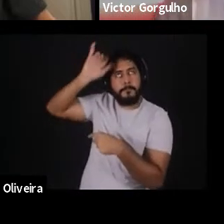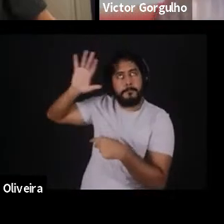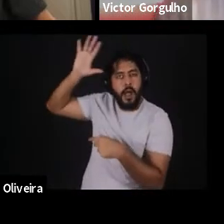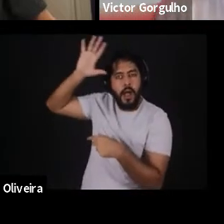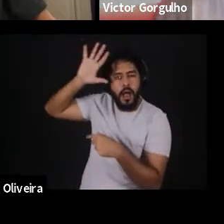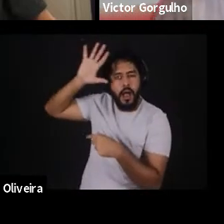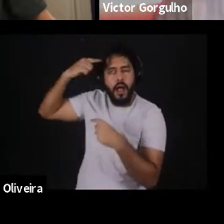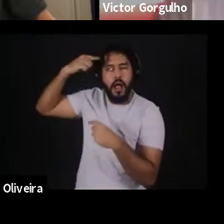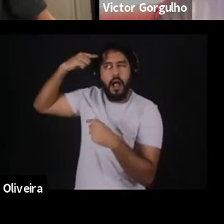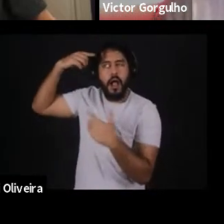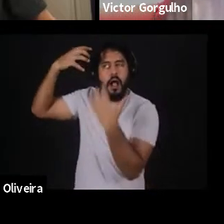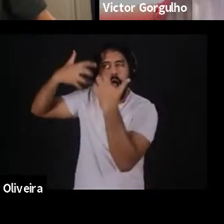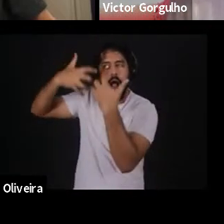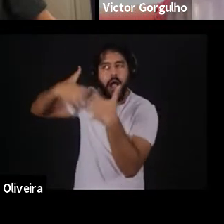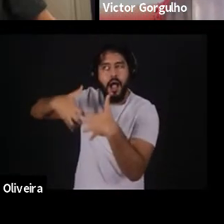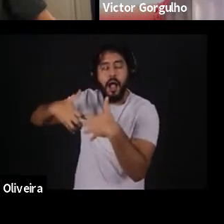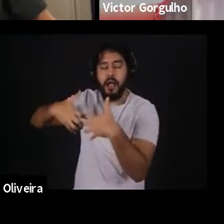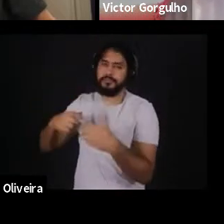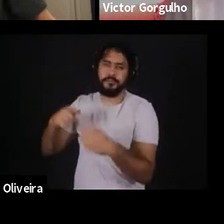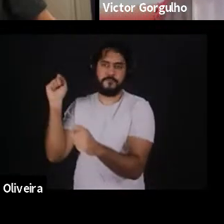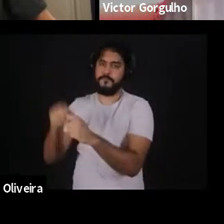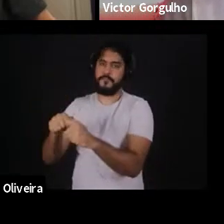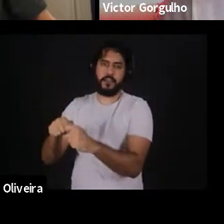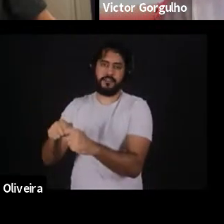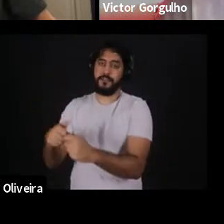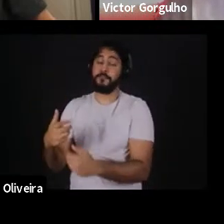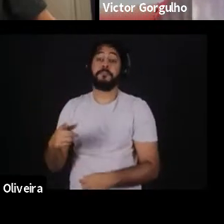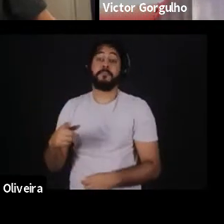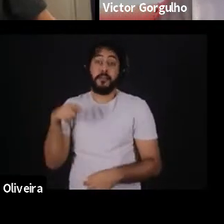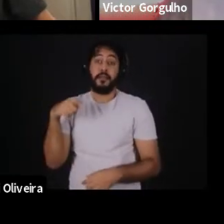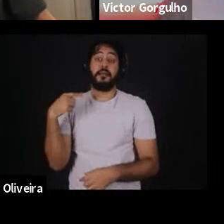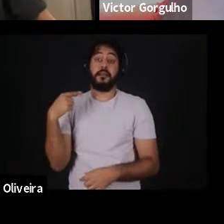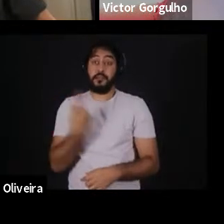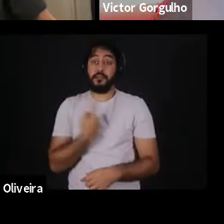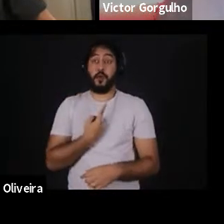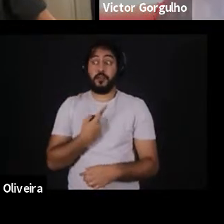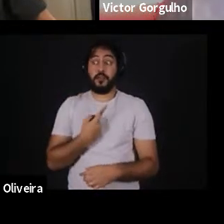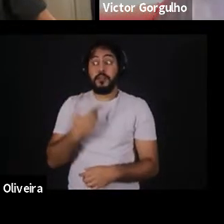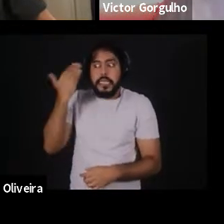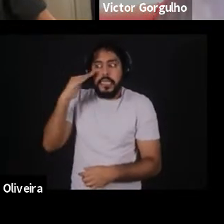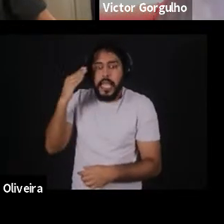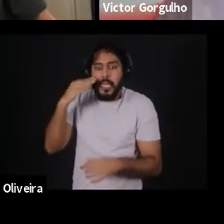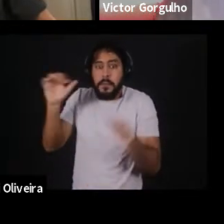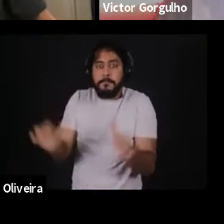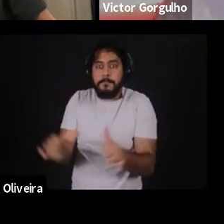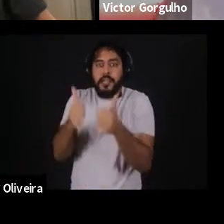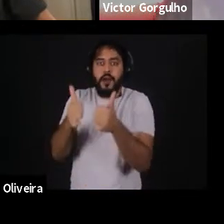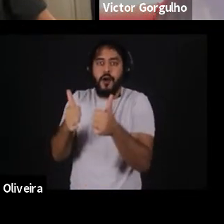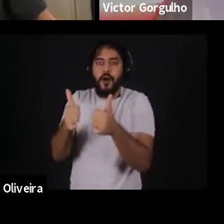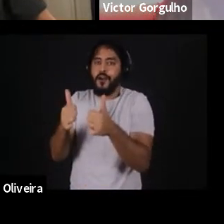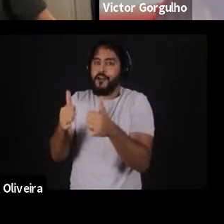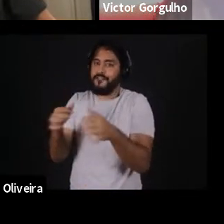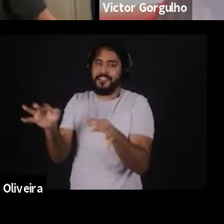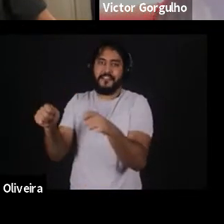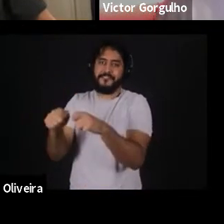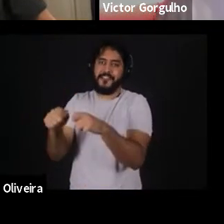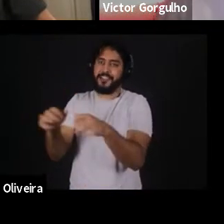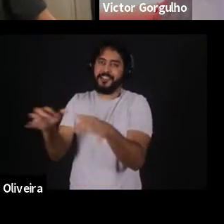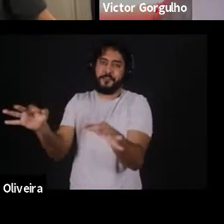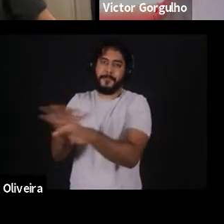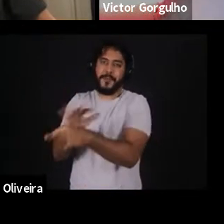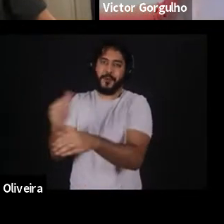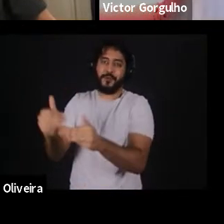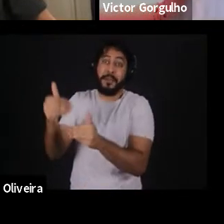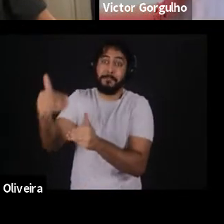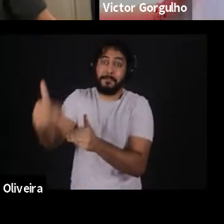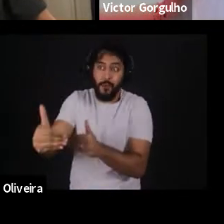faz, assim. Eu acho que a gente sabe mais do trabalho e o que vai vir a partir dele depois de ter feito, ou já quase no final, assim.